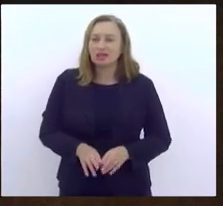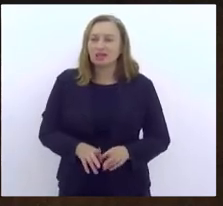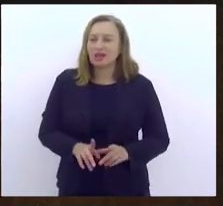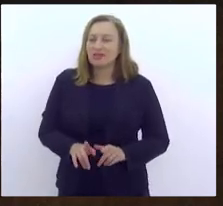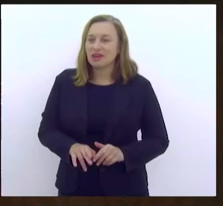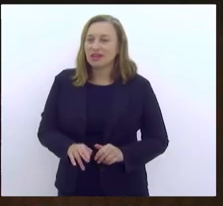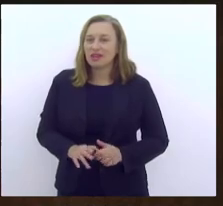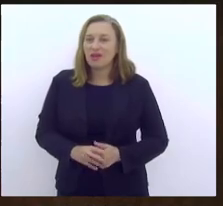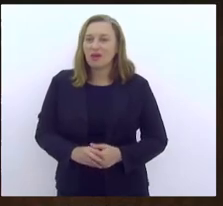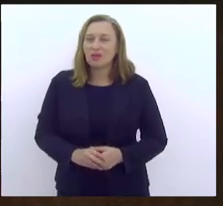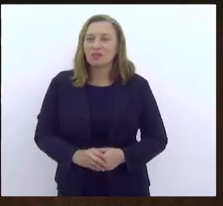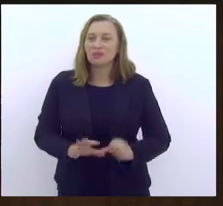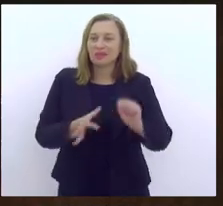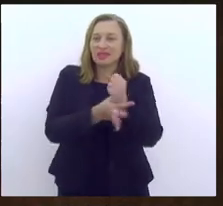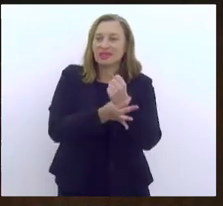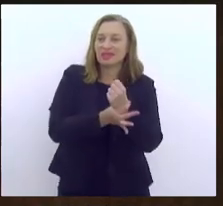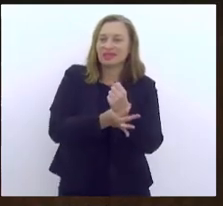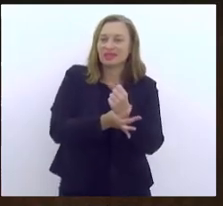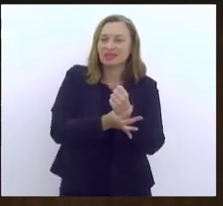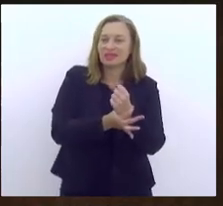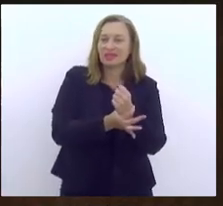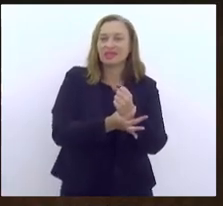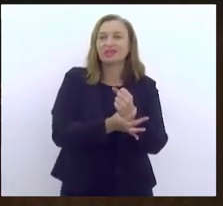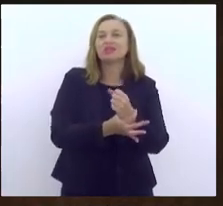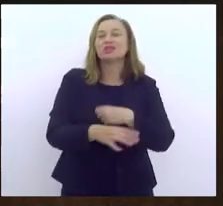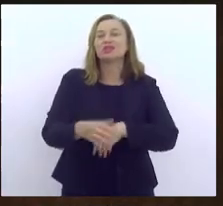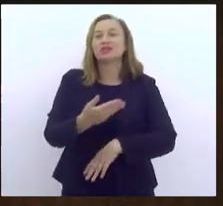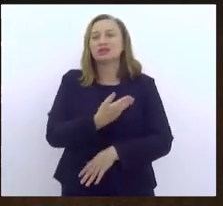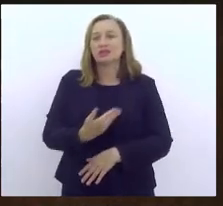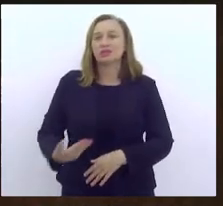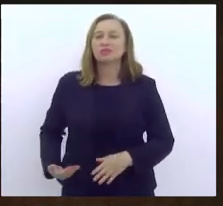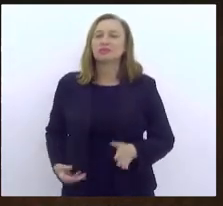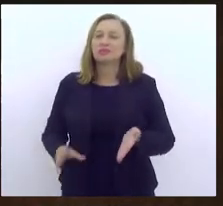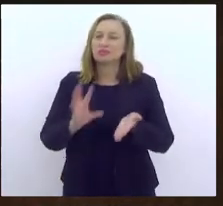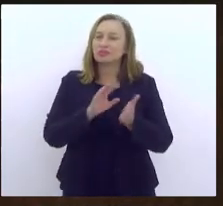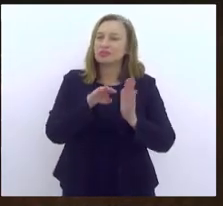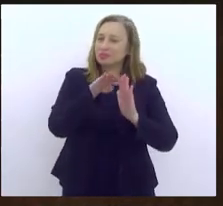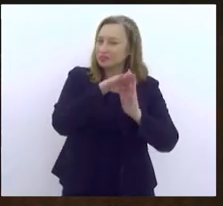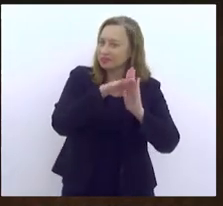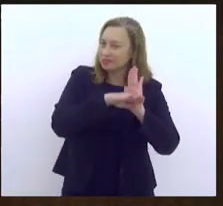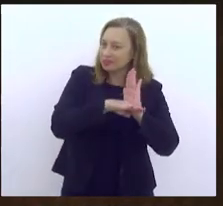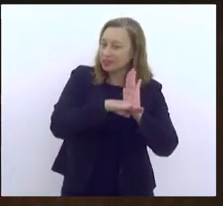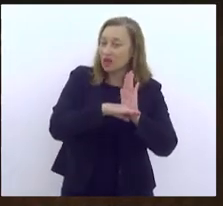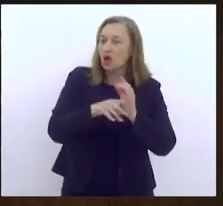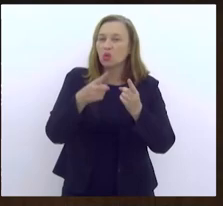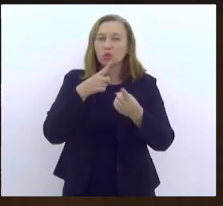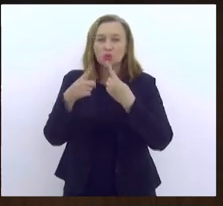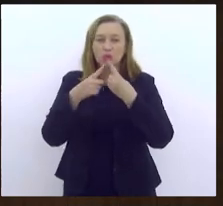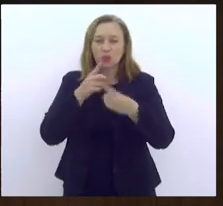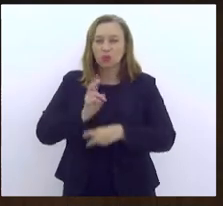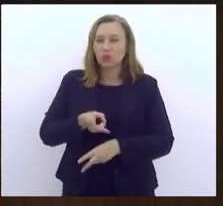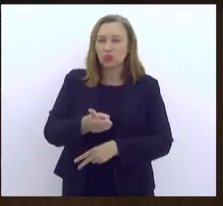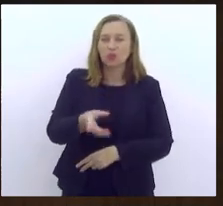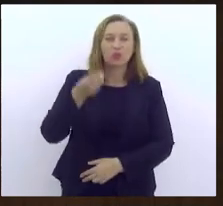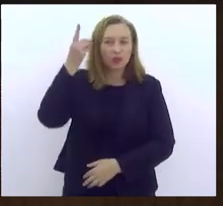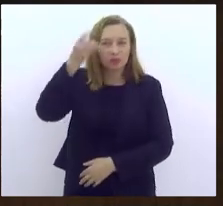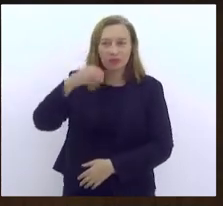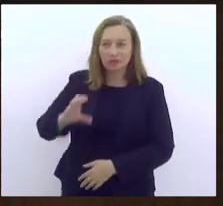pauta da segurança pública ao lado de muitos colegas aqui. Eu tenho um discurso sempre, deputado